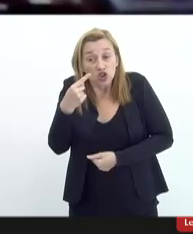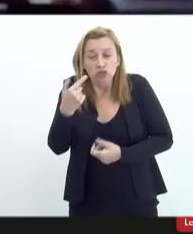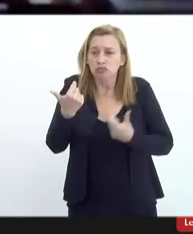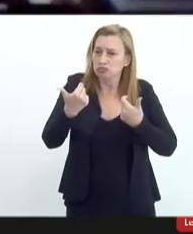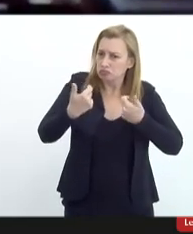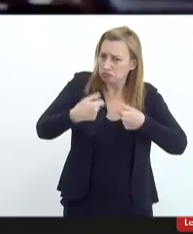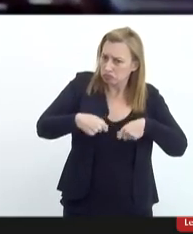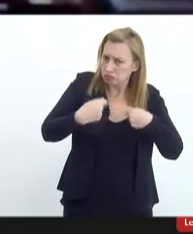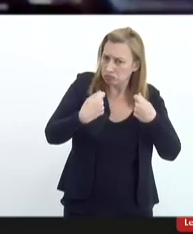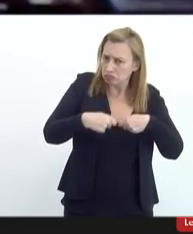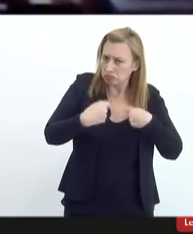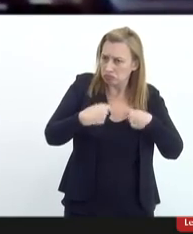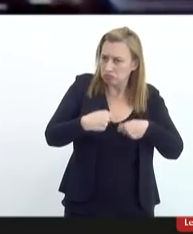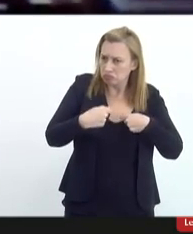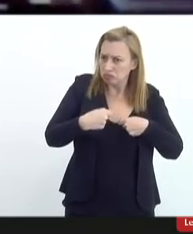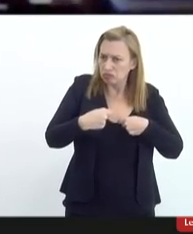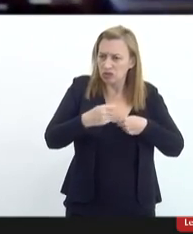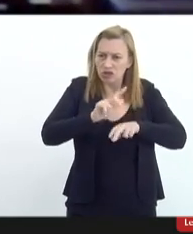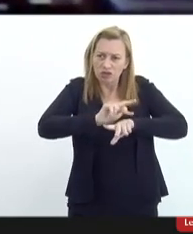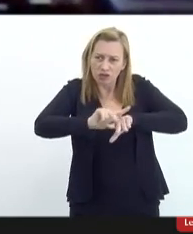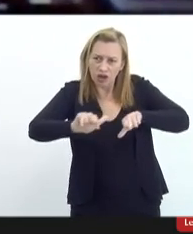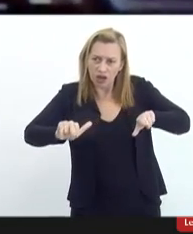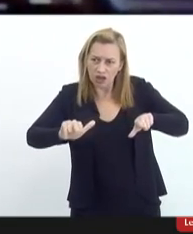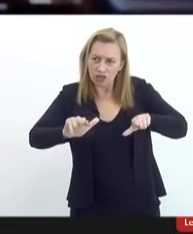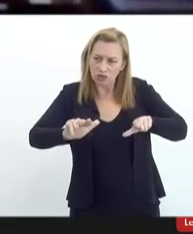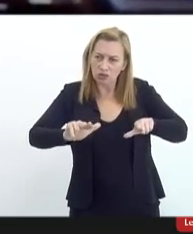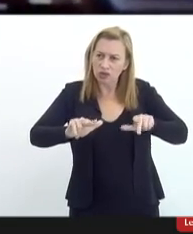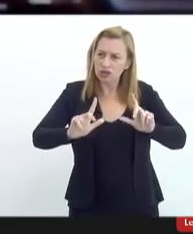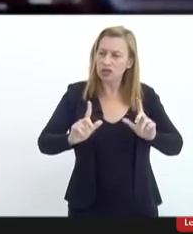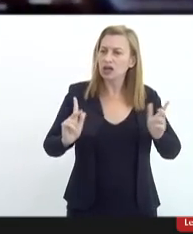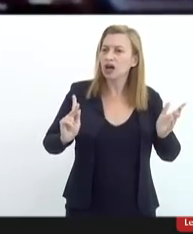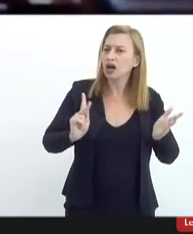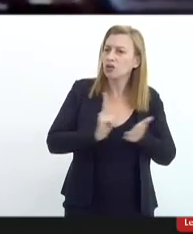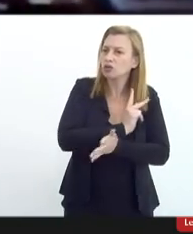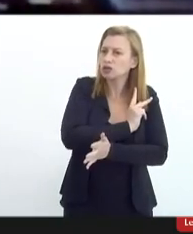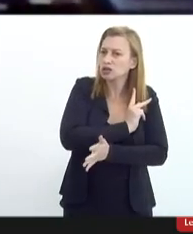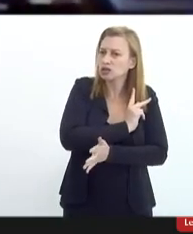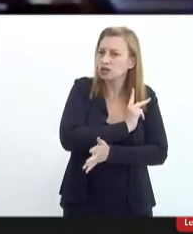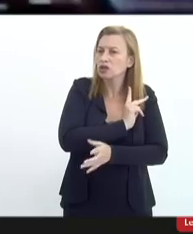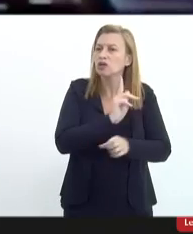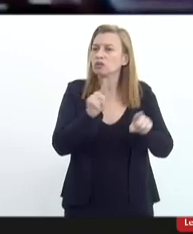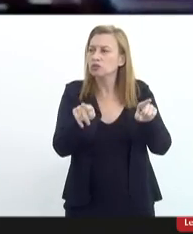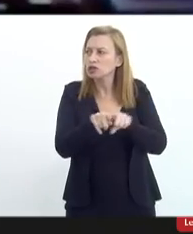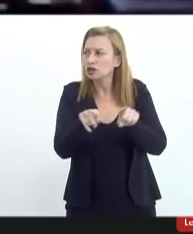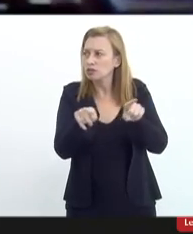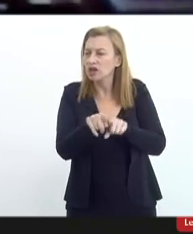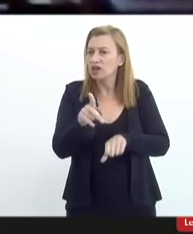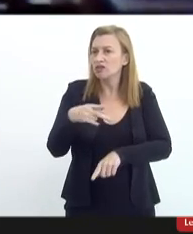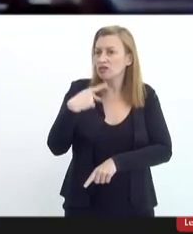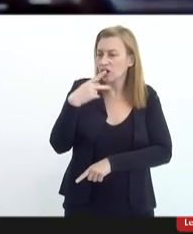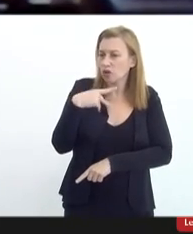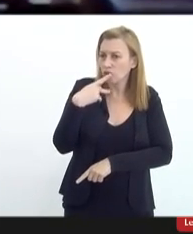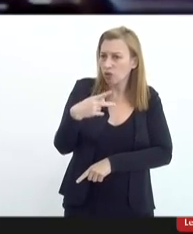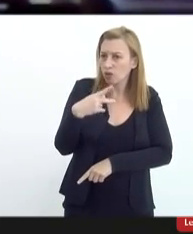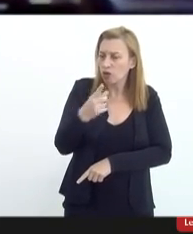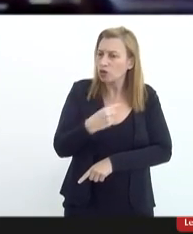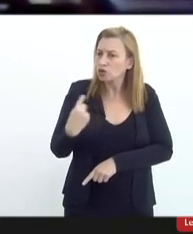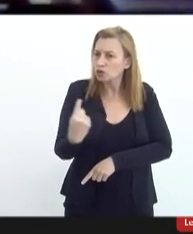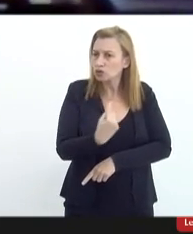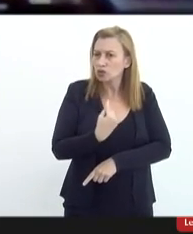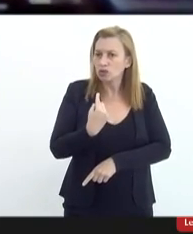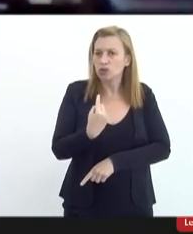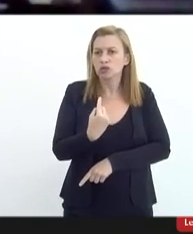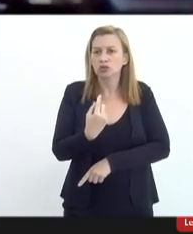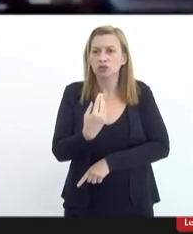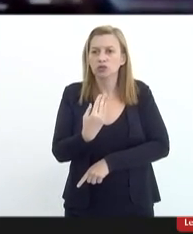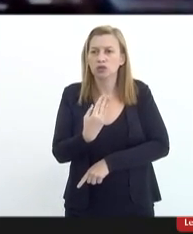preciso muitas providências, como tão bem colocou o nosso querido Márcio